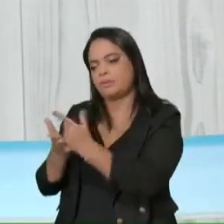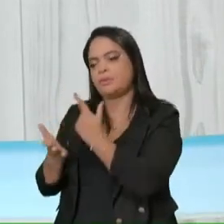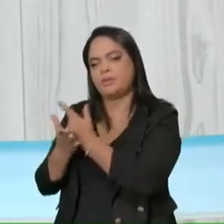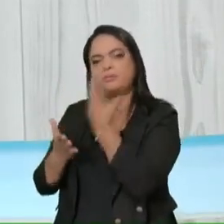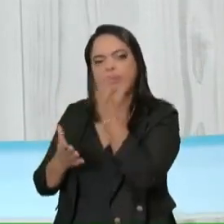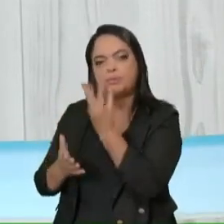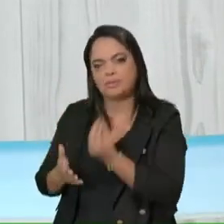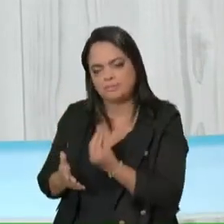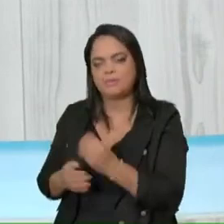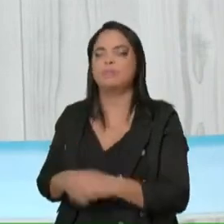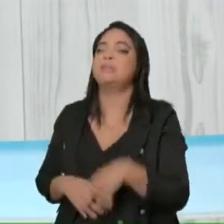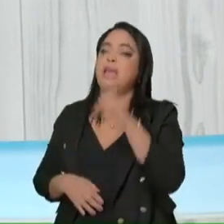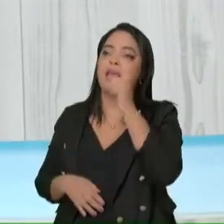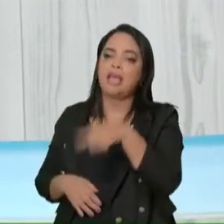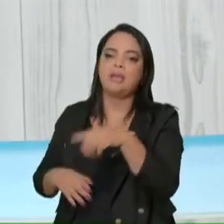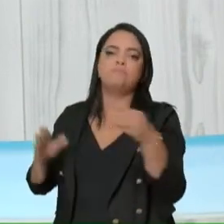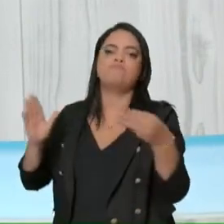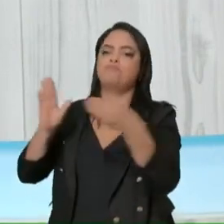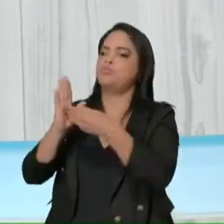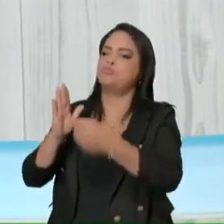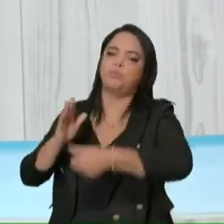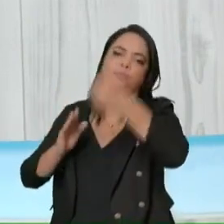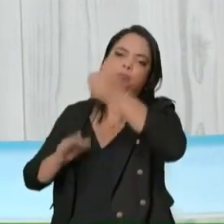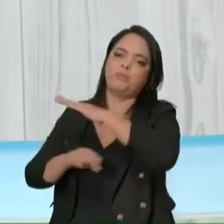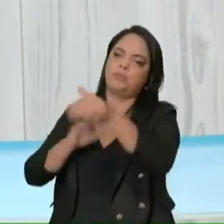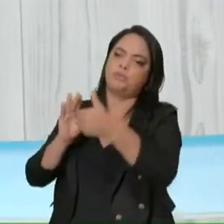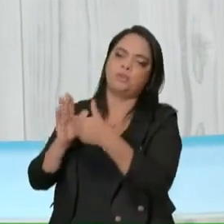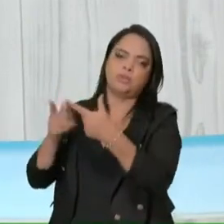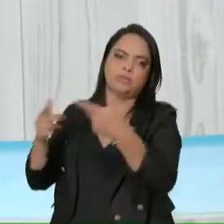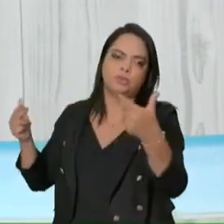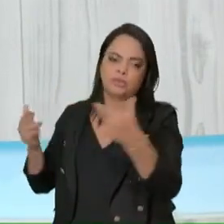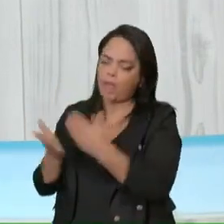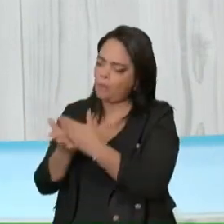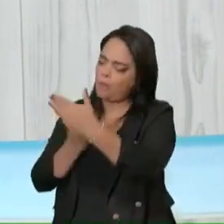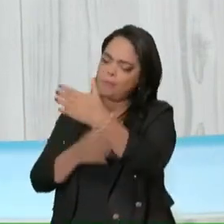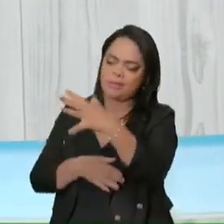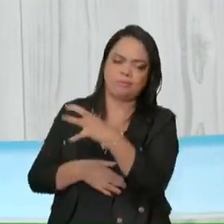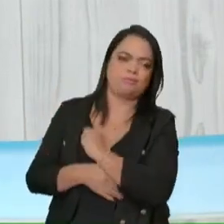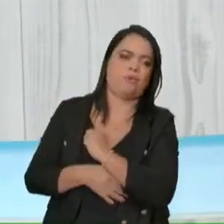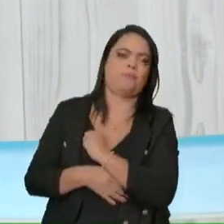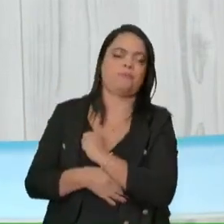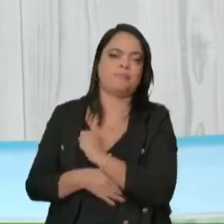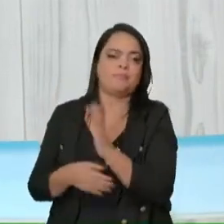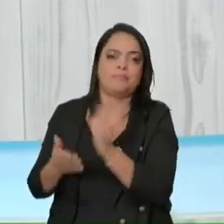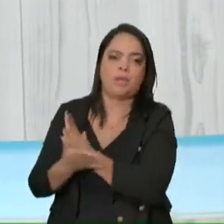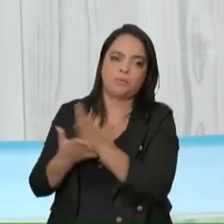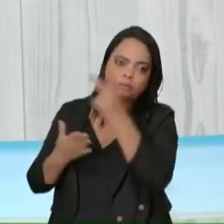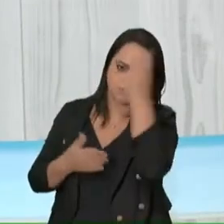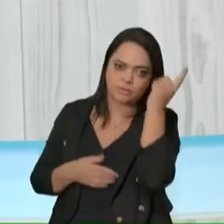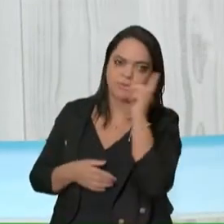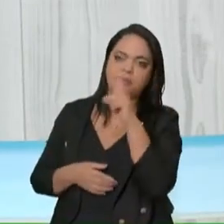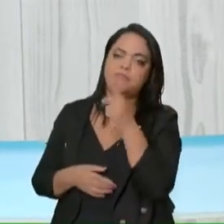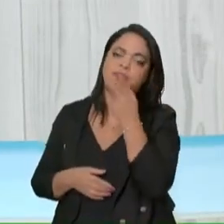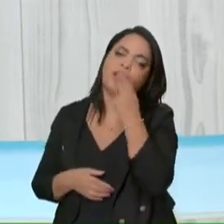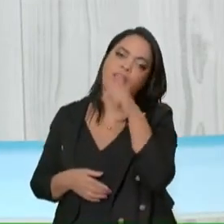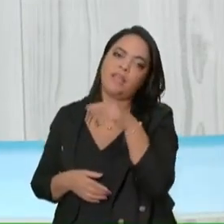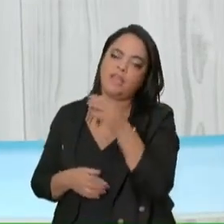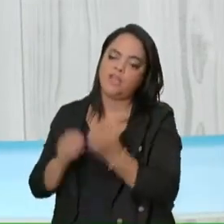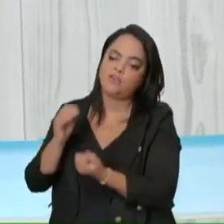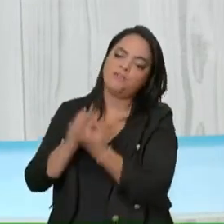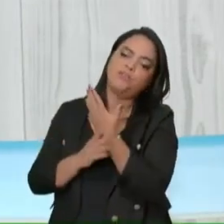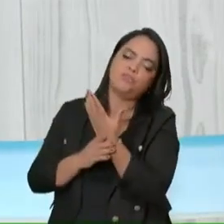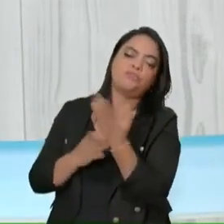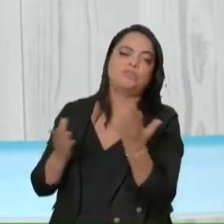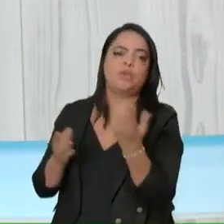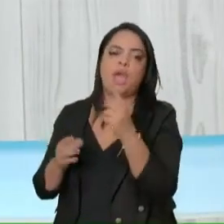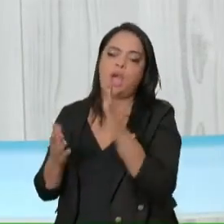é a causa primeira de todas as coisas, a fonte primária de todo o amor. Então, algumas pessoas chamam de fonte criadora, algumas